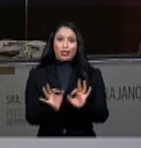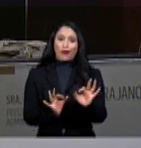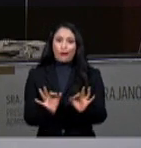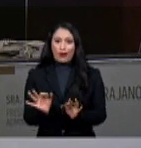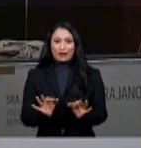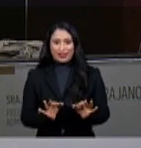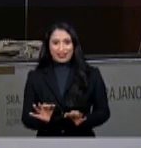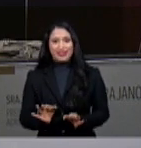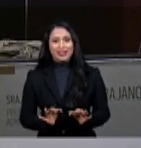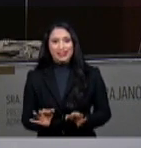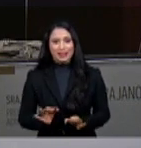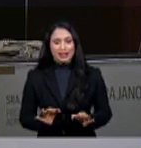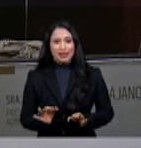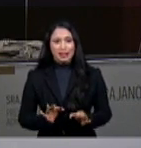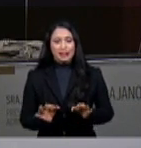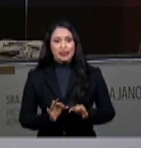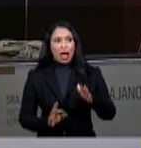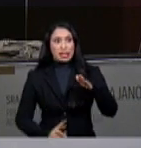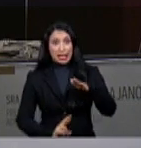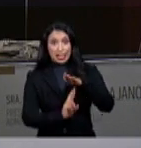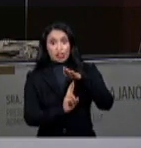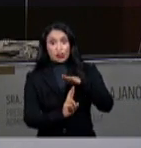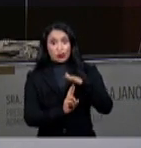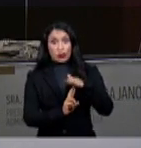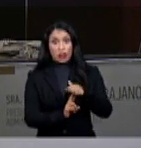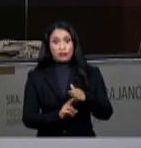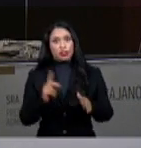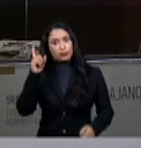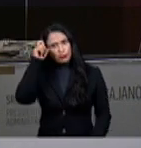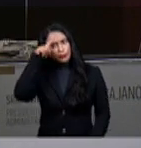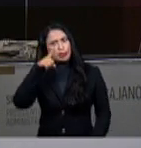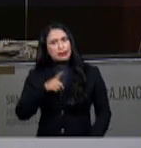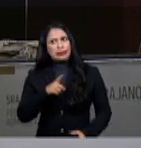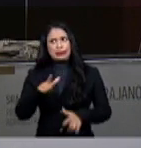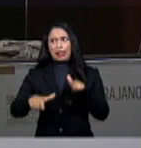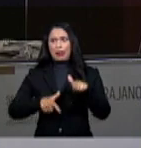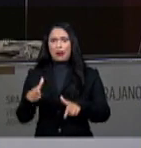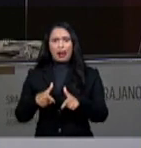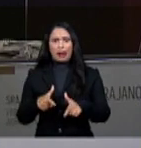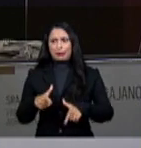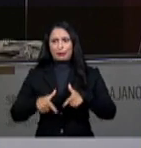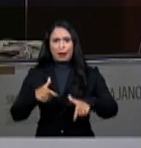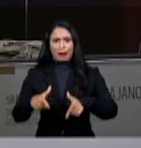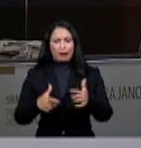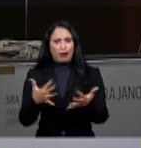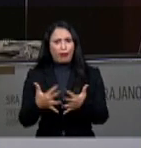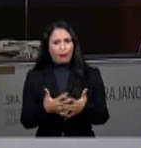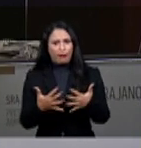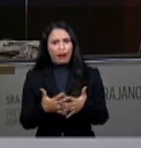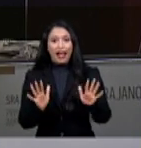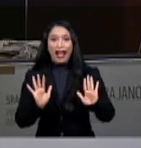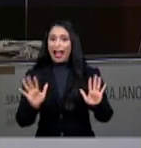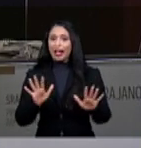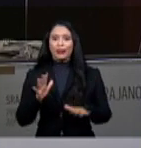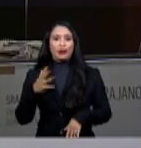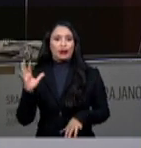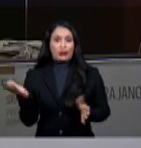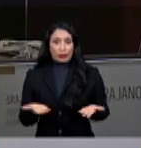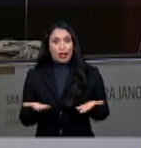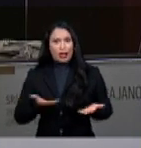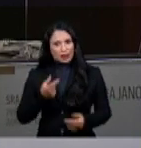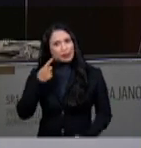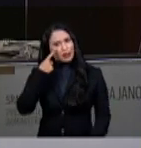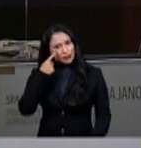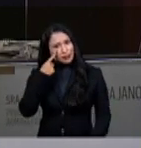ordem nisso para aceitou eu fui difícil imagina passei toda eu trabalhar no caos no começo agora estão adorando tá